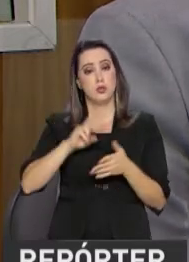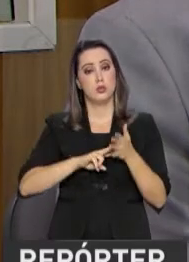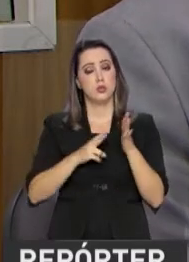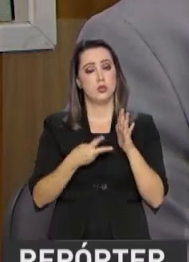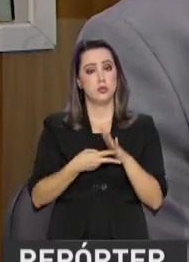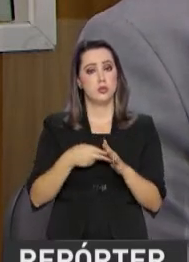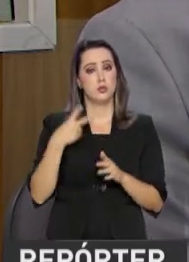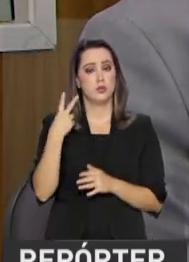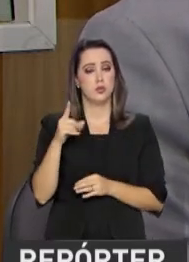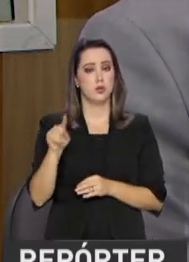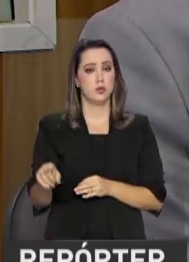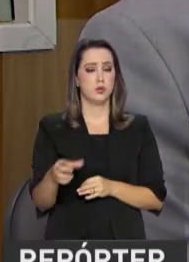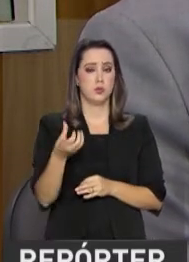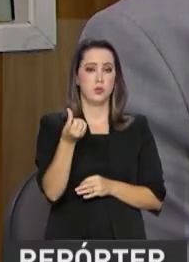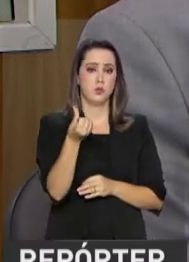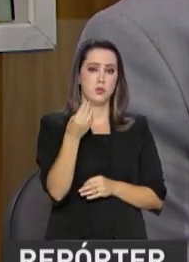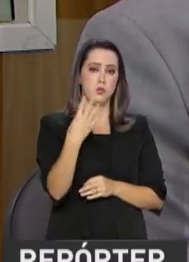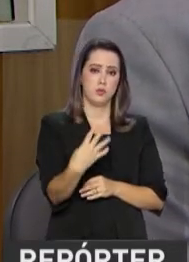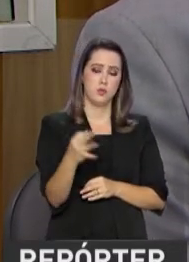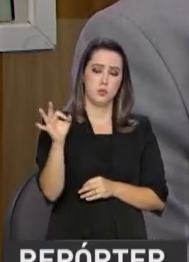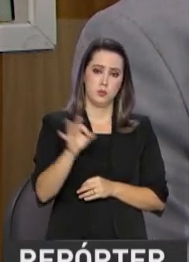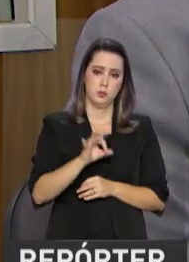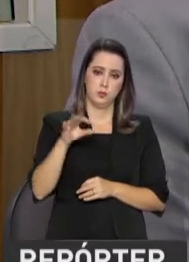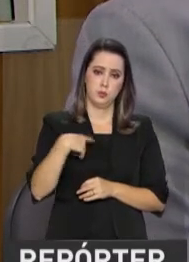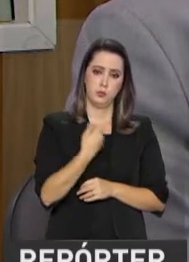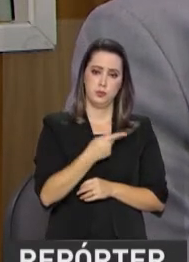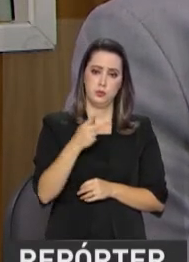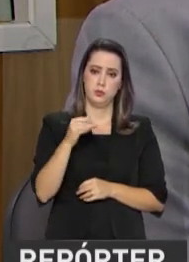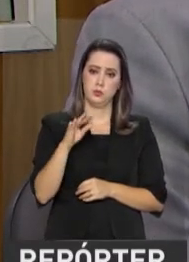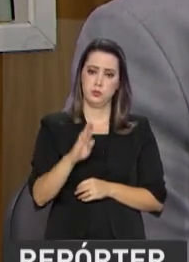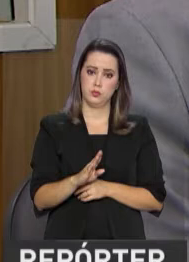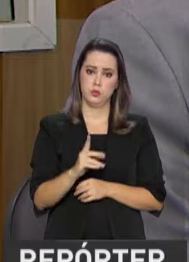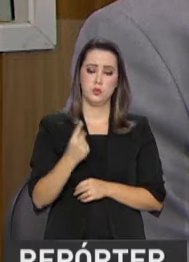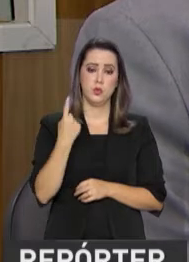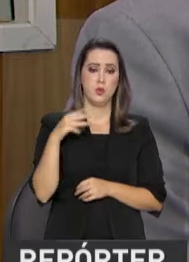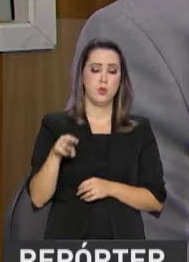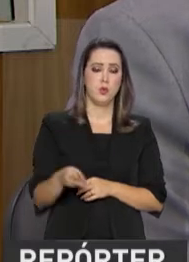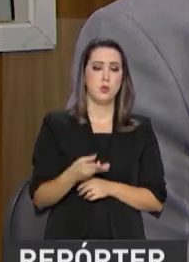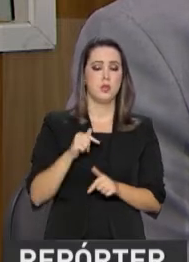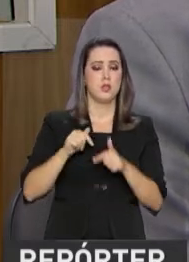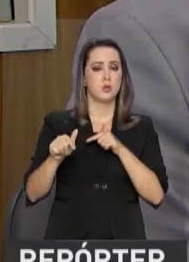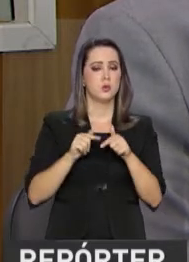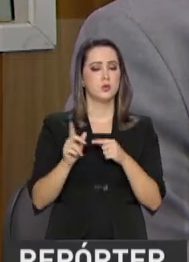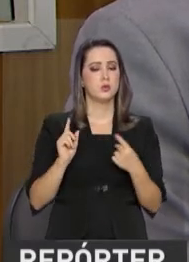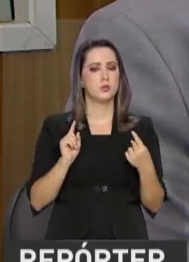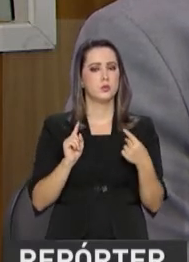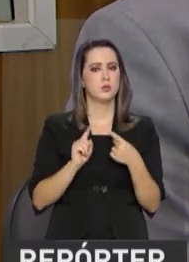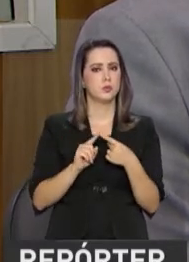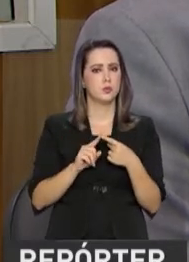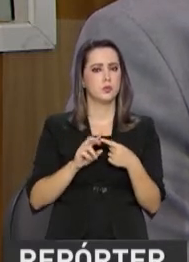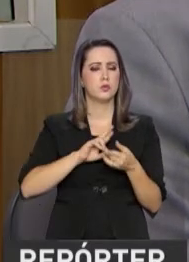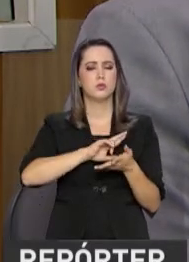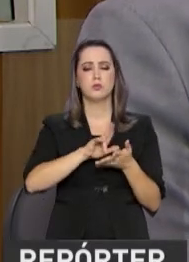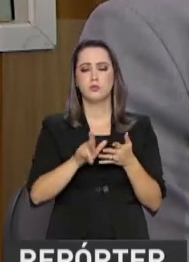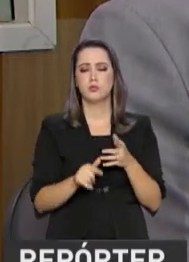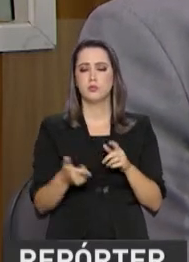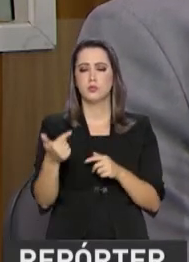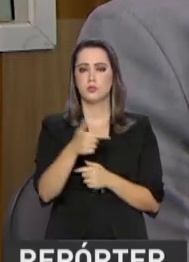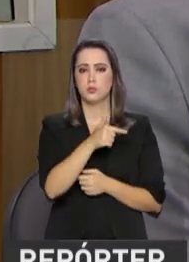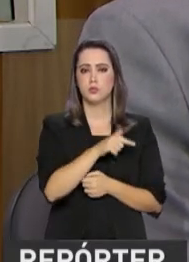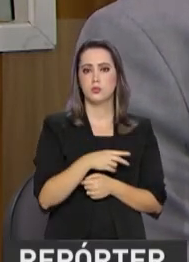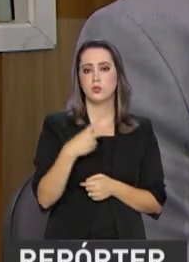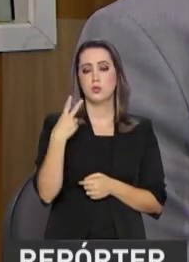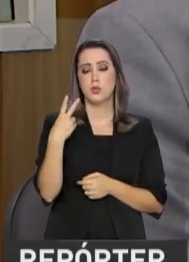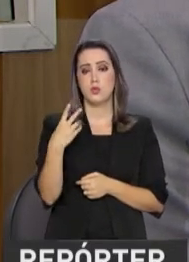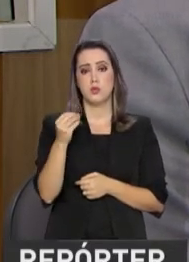pontos 64 por cento do nosso produto interno bruto é um milhão de empregos diretos sem contar os indiretos cerca de